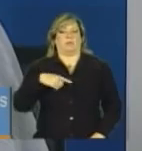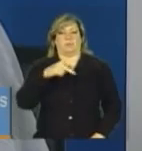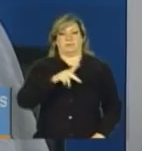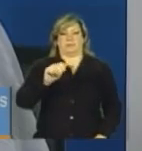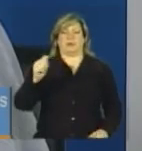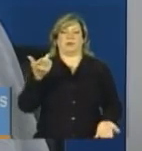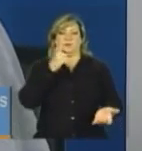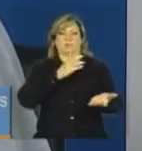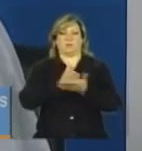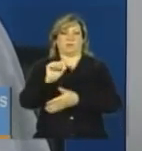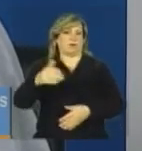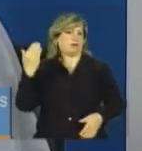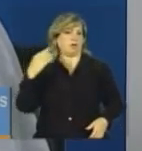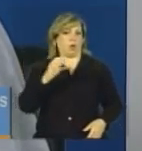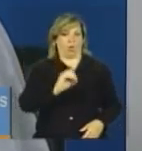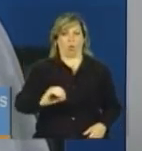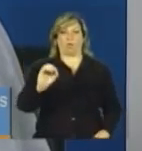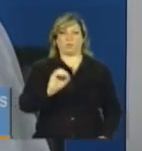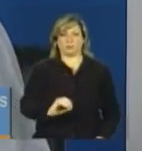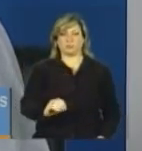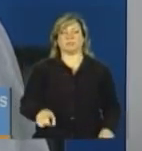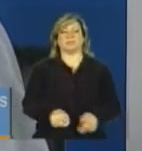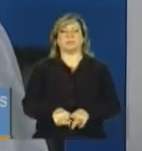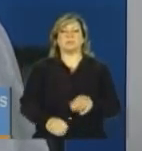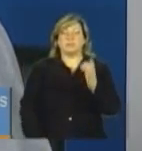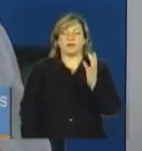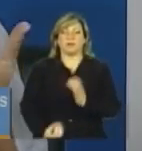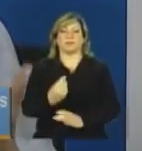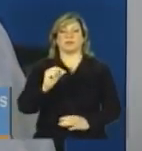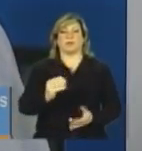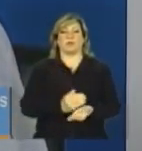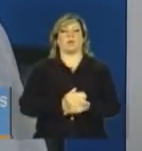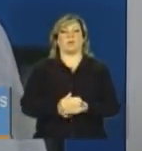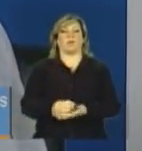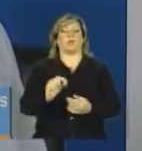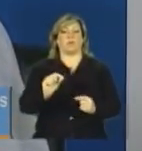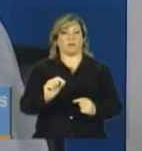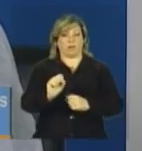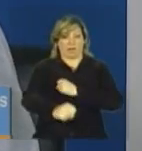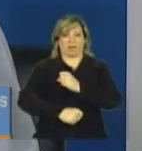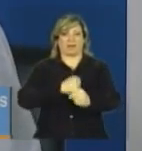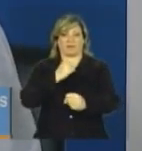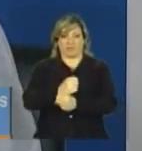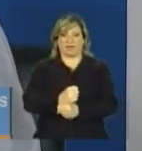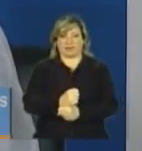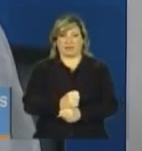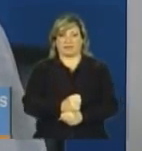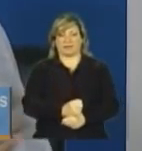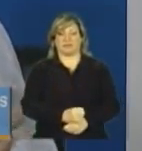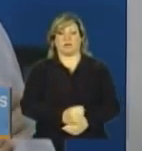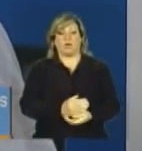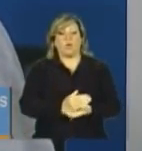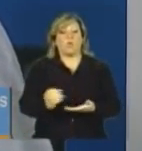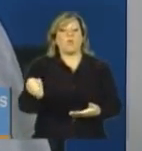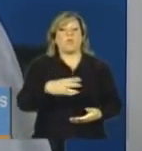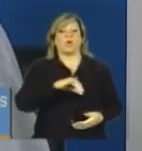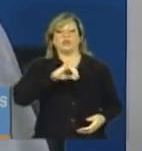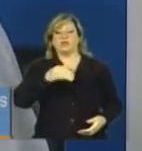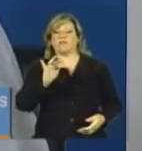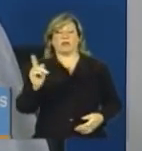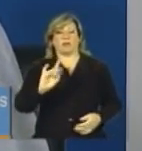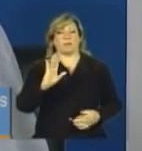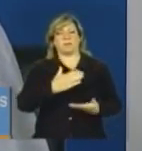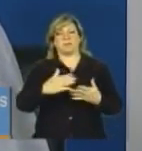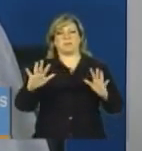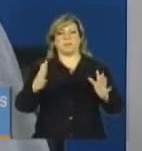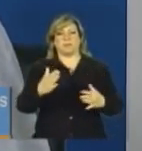recentemente agora em outubro, de eh implantarmos a partir do ano que vem, né, ainda não será logo no início do ano, mas a partir